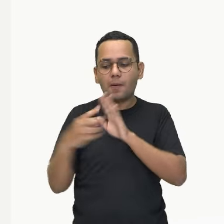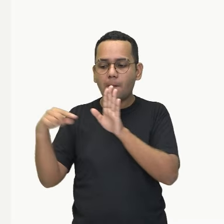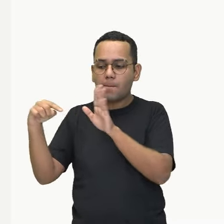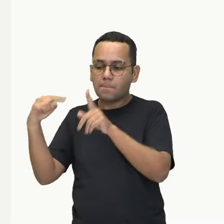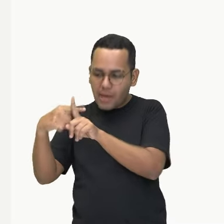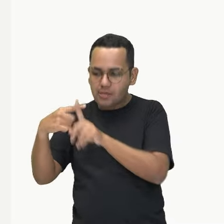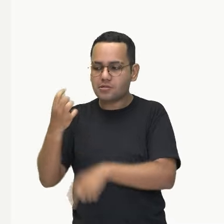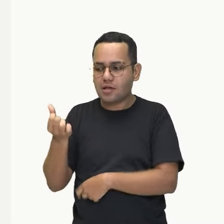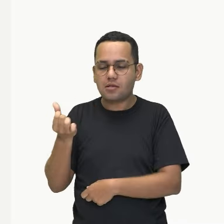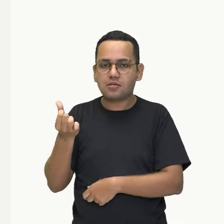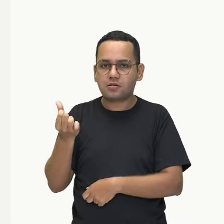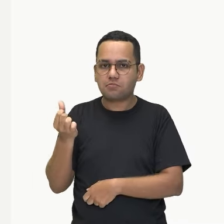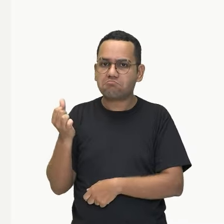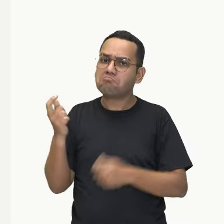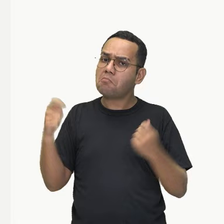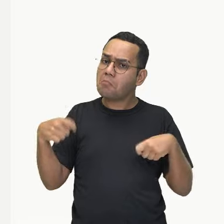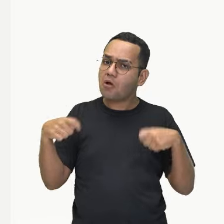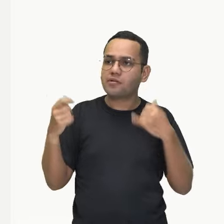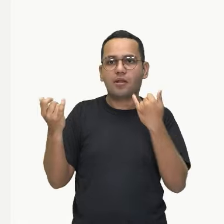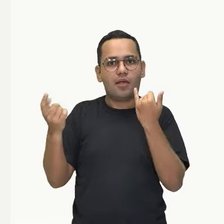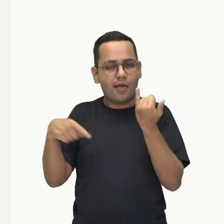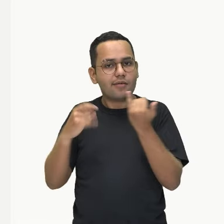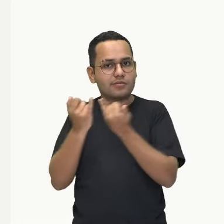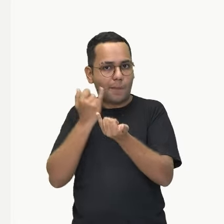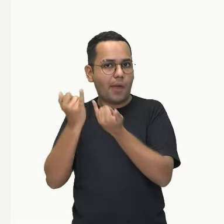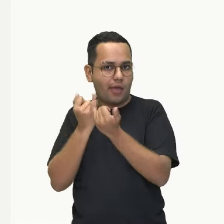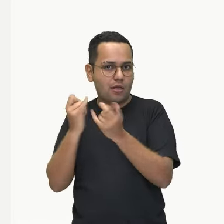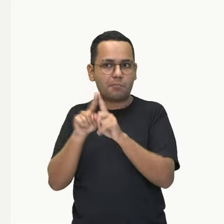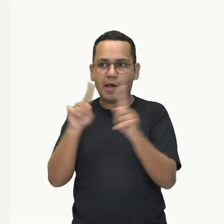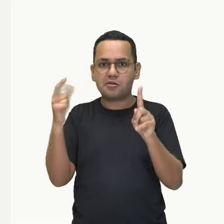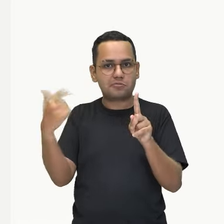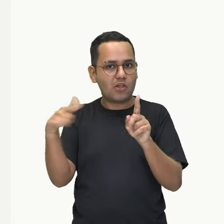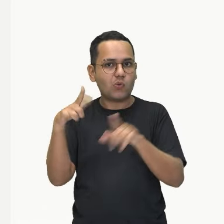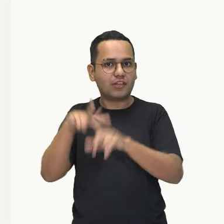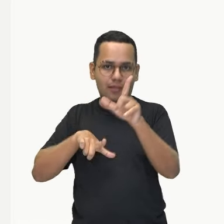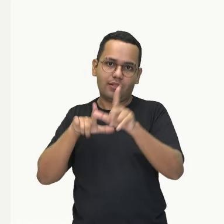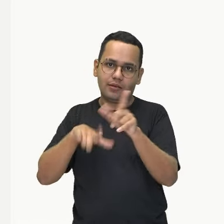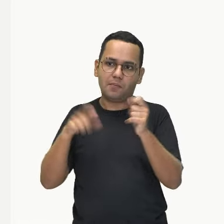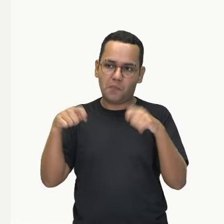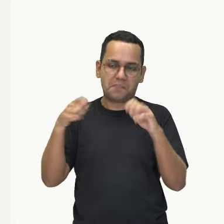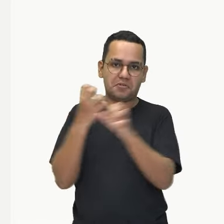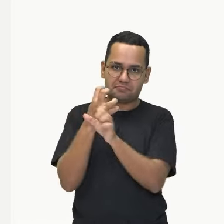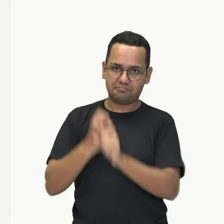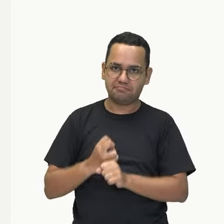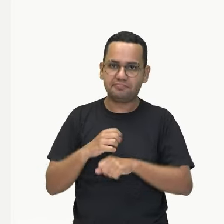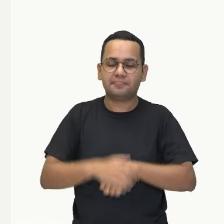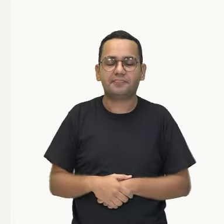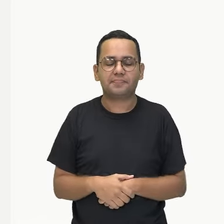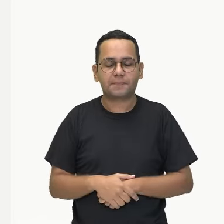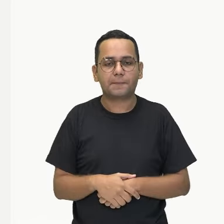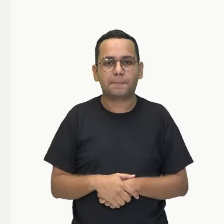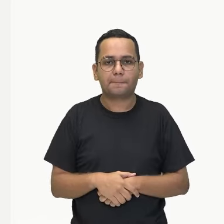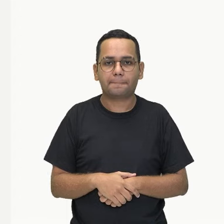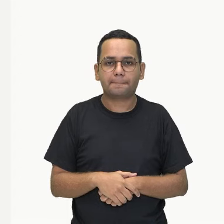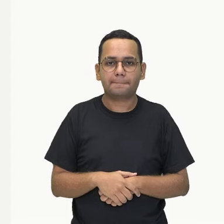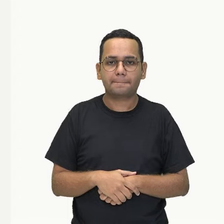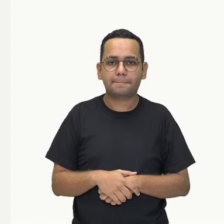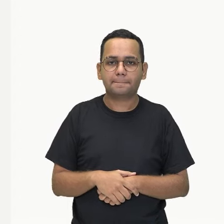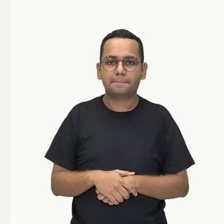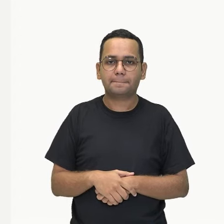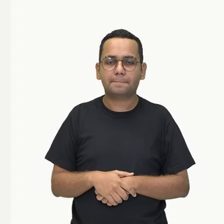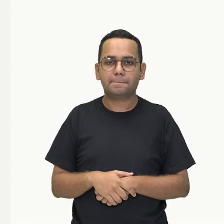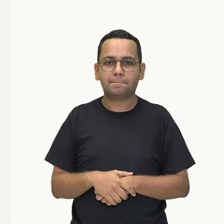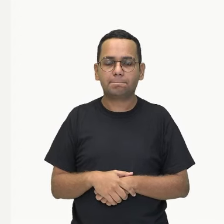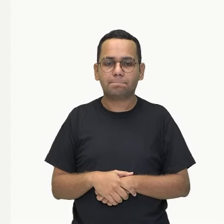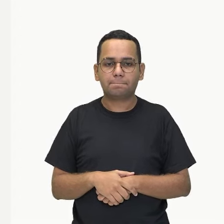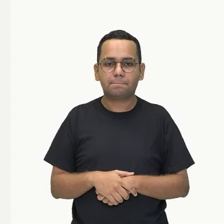e o mais 6. Os dois não possuem variáveis. Tá? Então, eles são semelhantes. Como